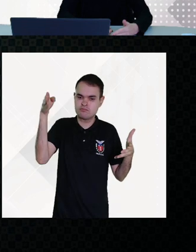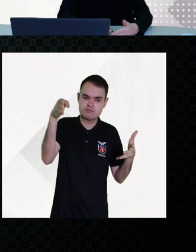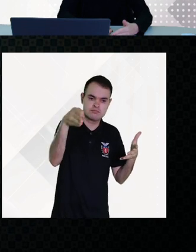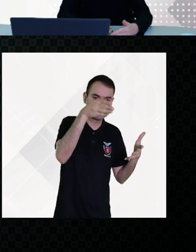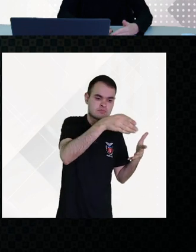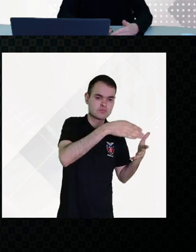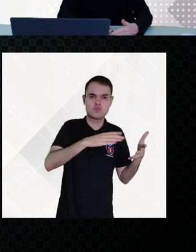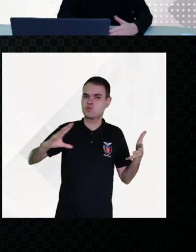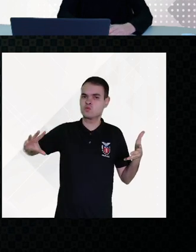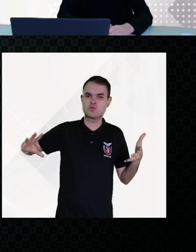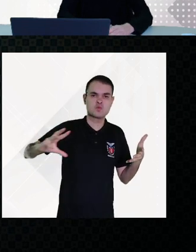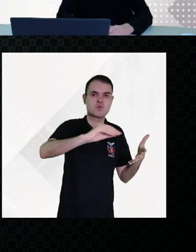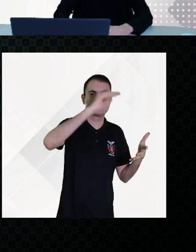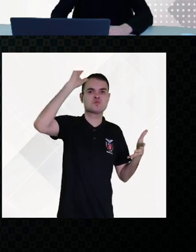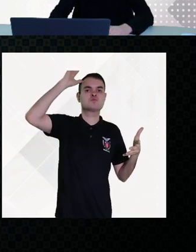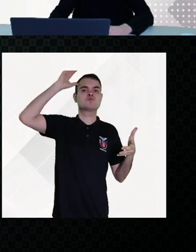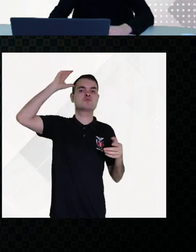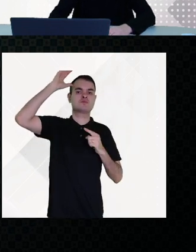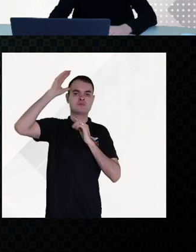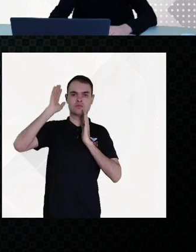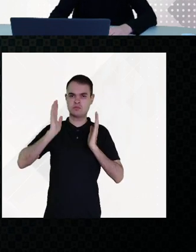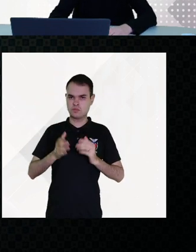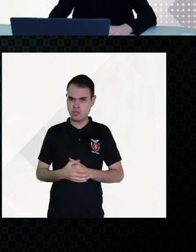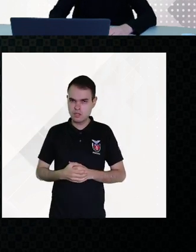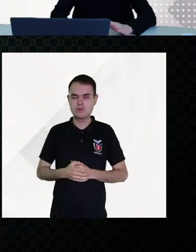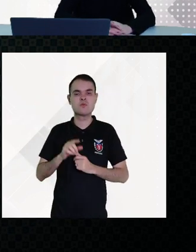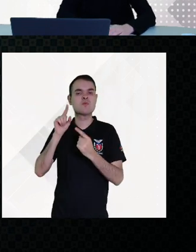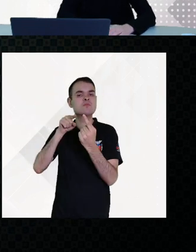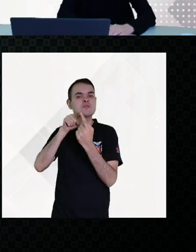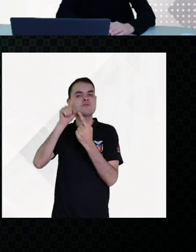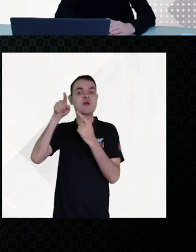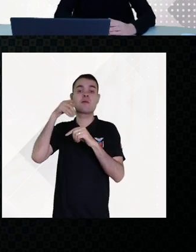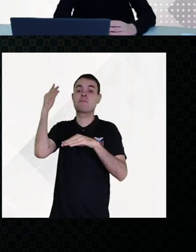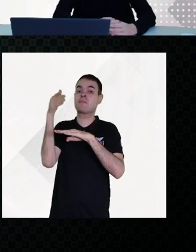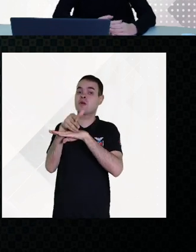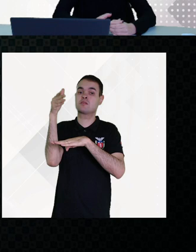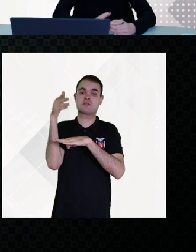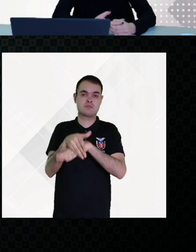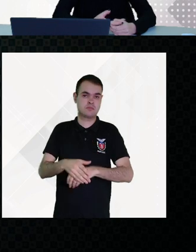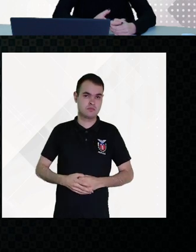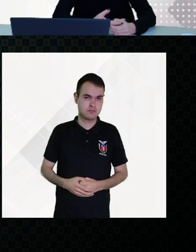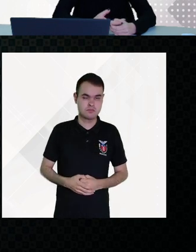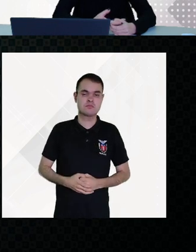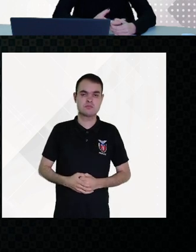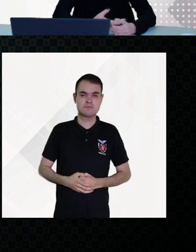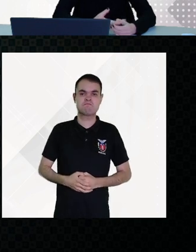todos e todas. Tá? Então, o que a gente objetiva é a participação. Então, é só